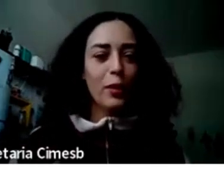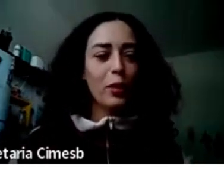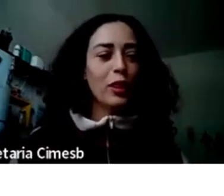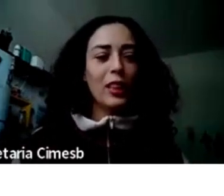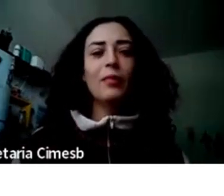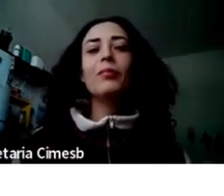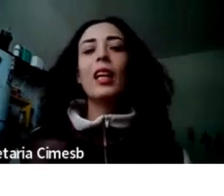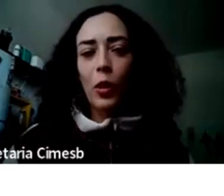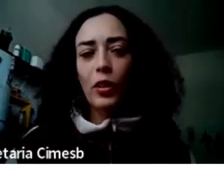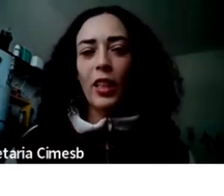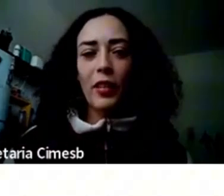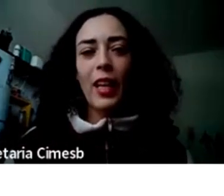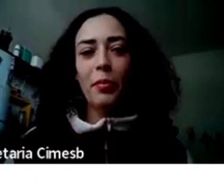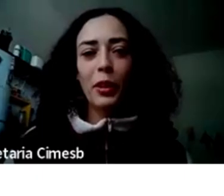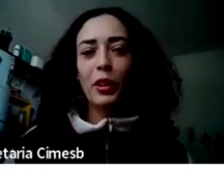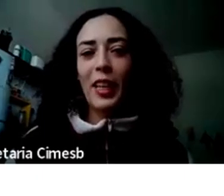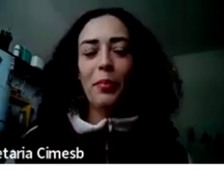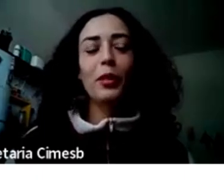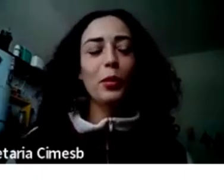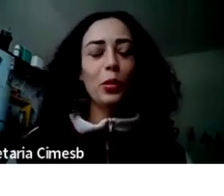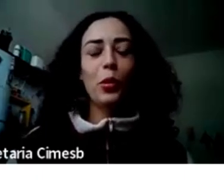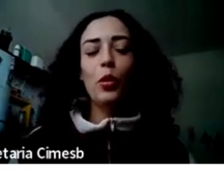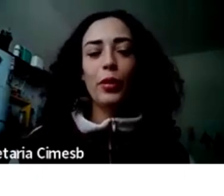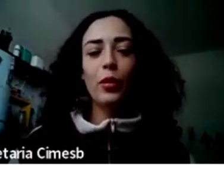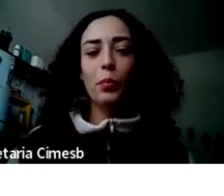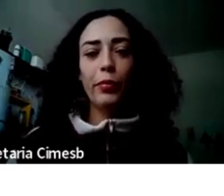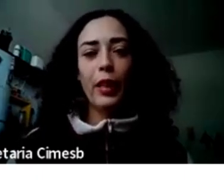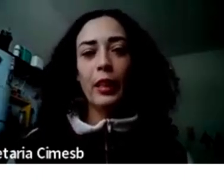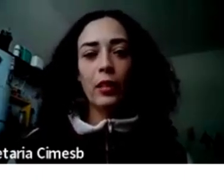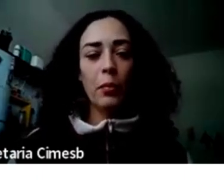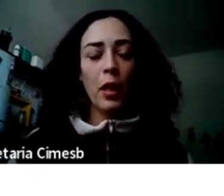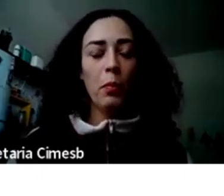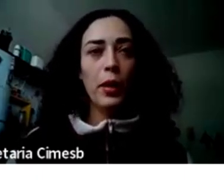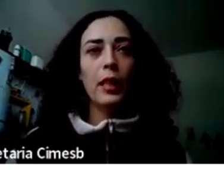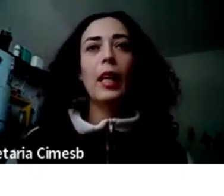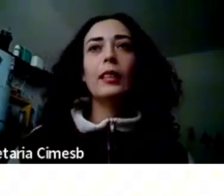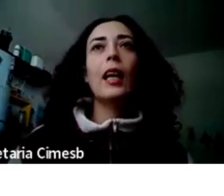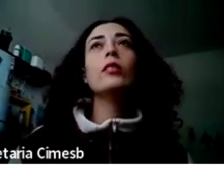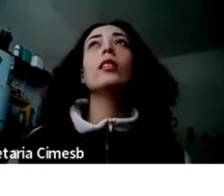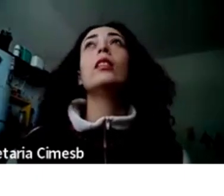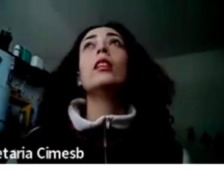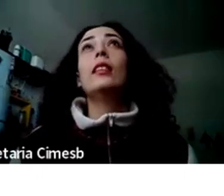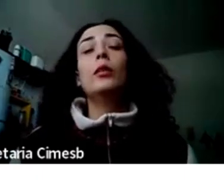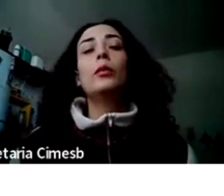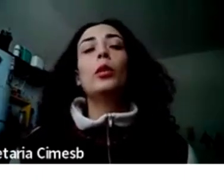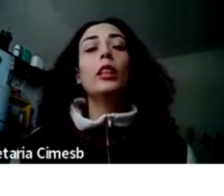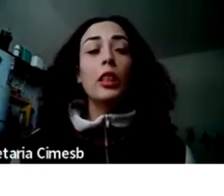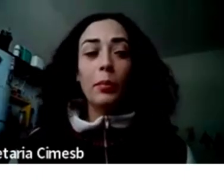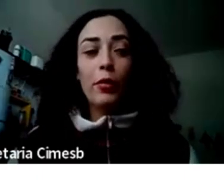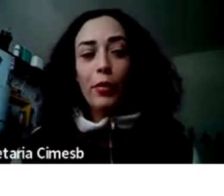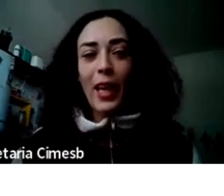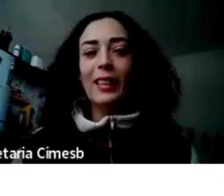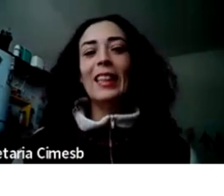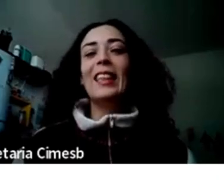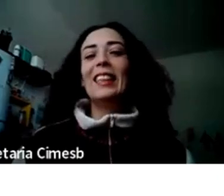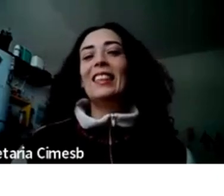movimentar, repercutir, e conseguiu intérprete de Libras para o show. Fiquei super feliz, que eu também apoiei a causa. Então, quando a gente